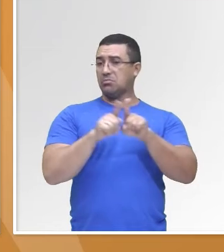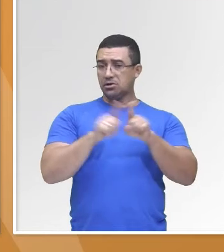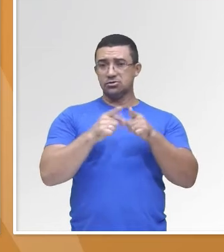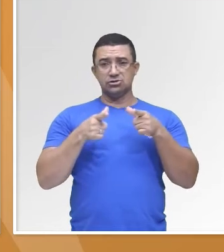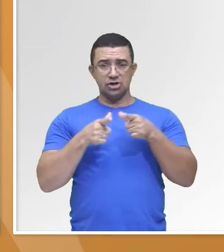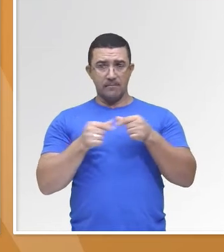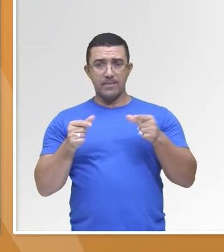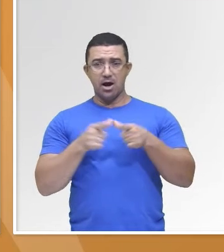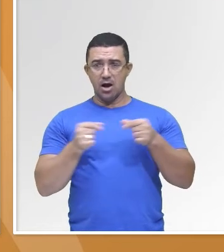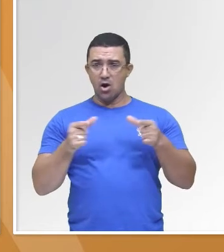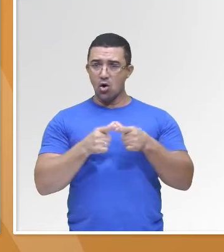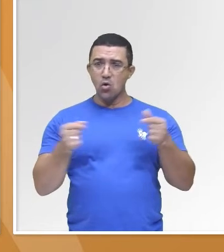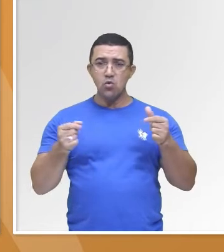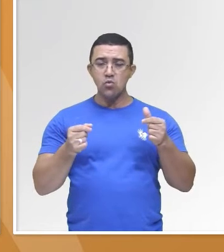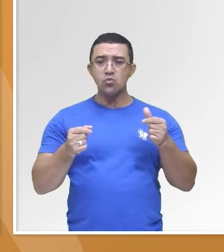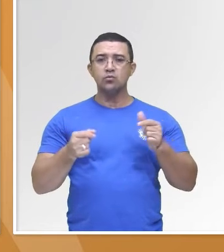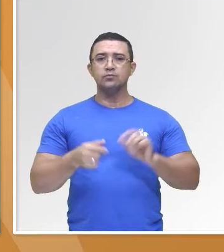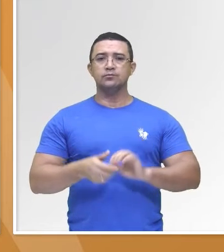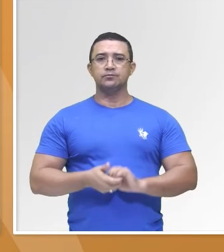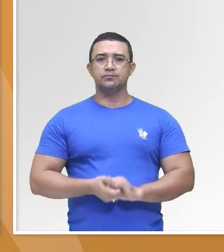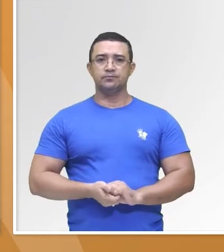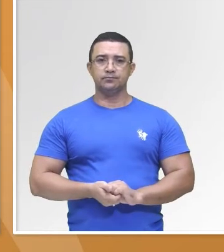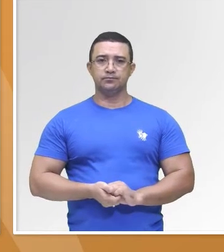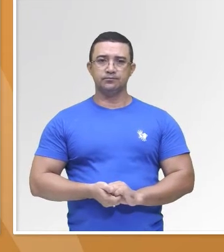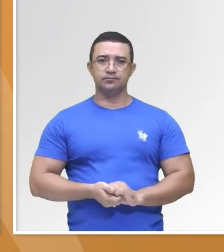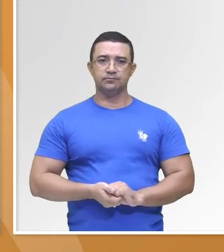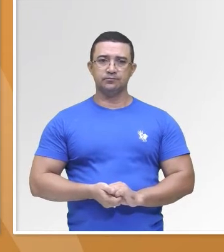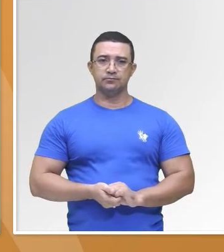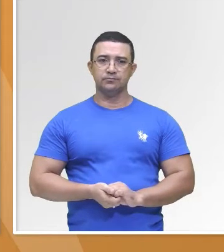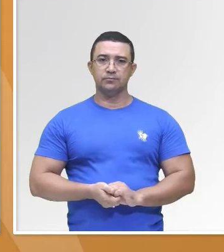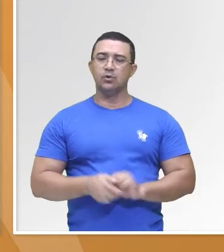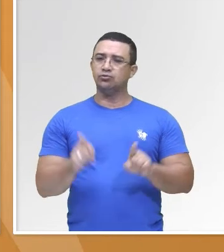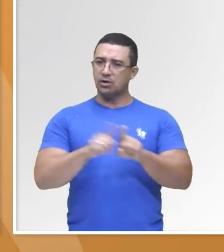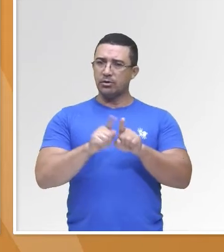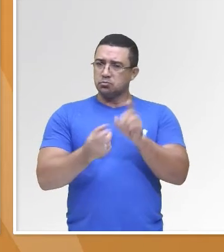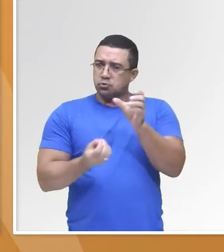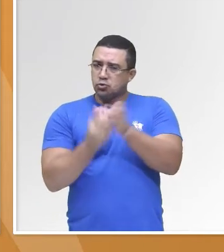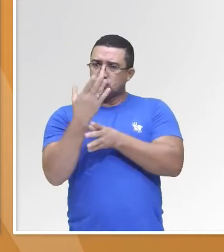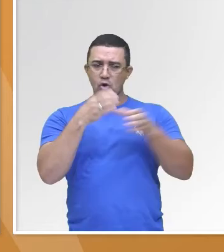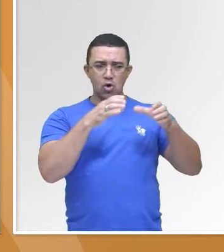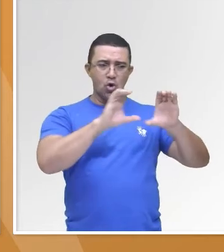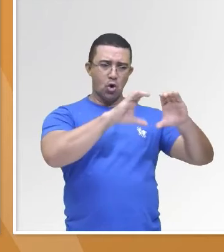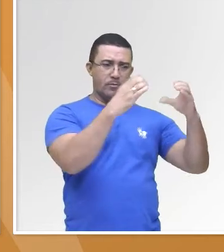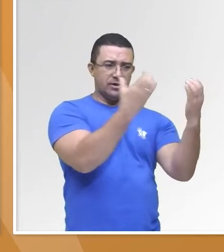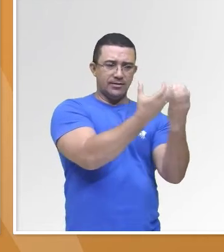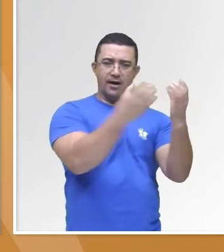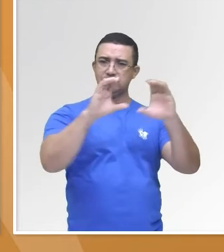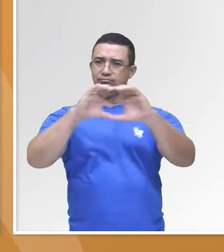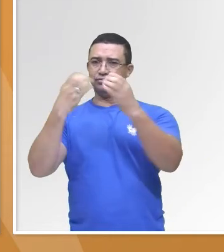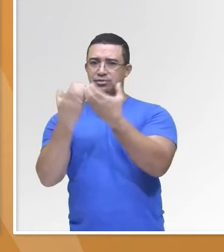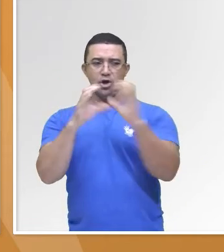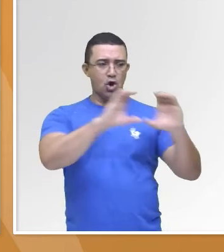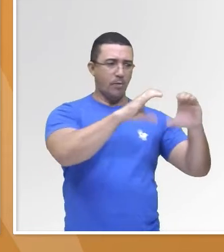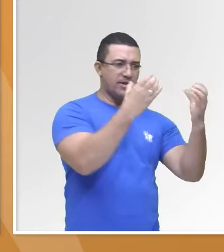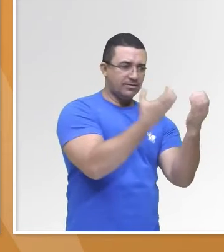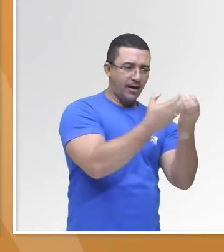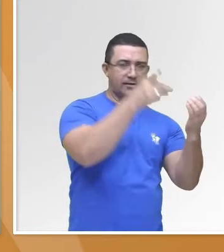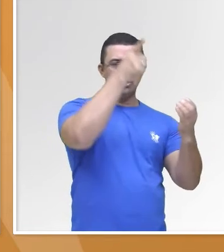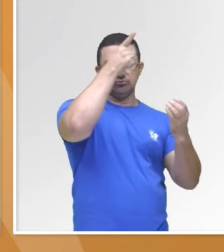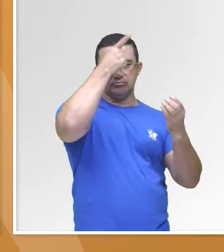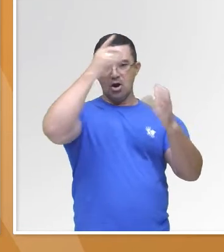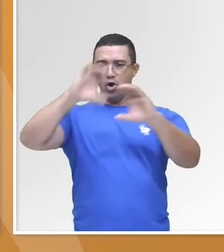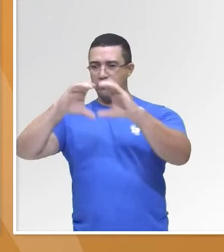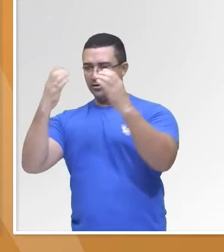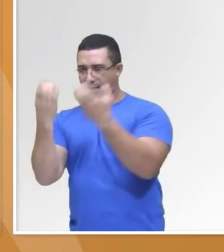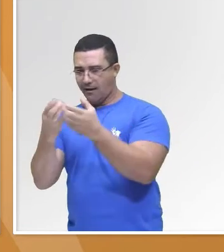ali do continente asiático, onde eles formaram colônias, e com essas colônias eles começaram a abastecer